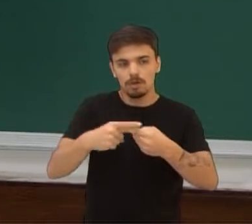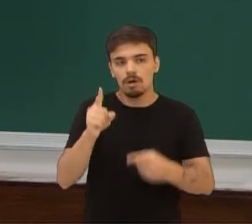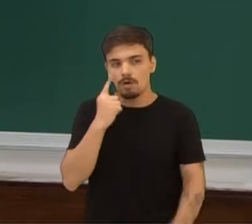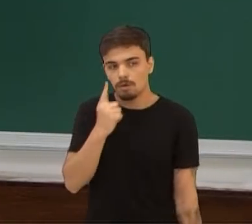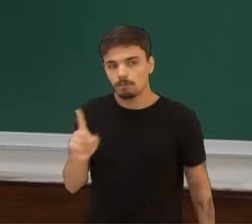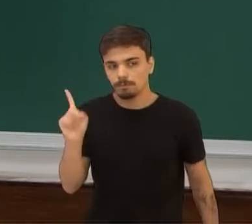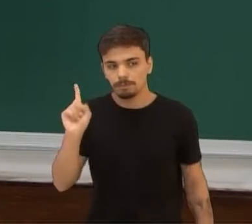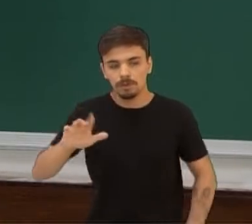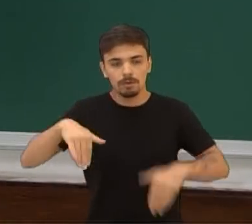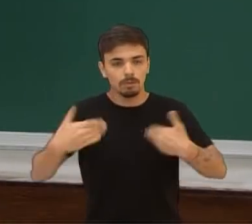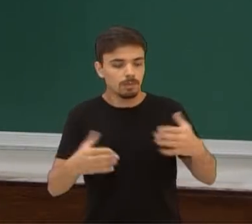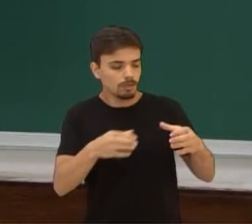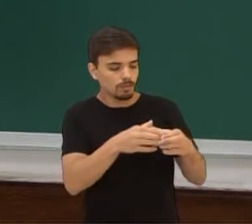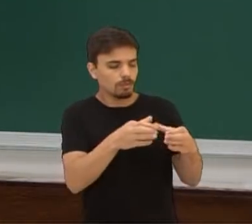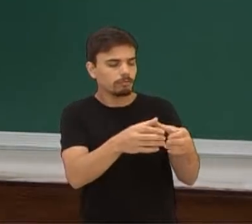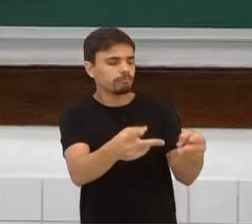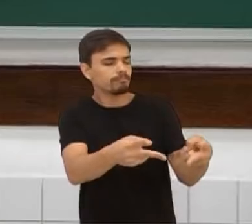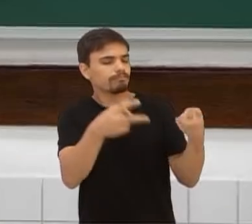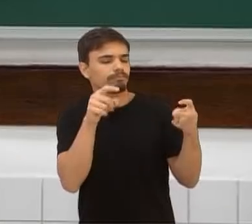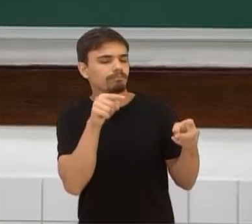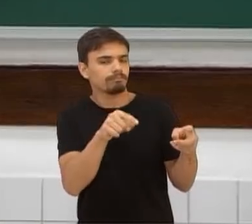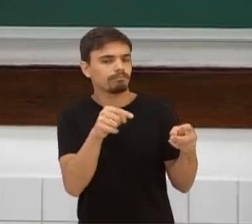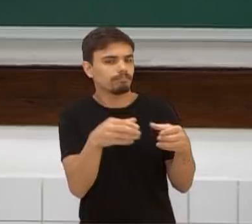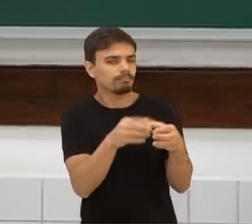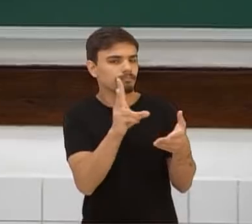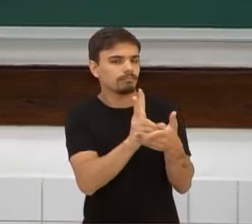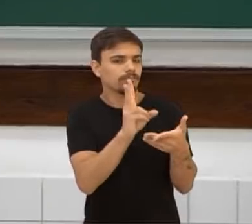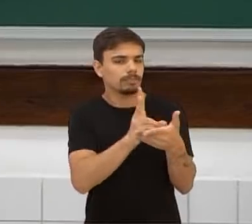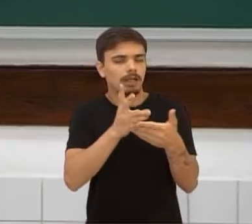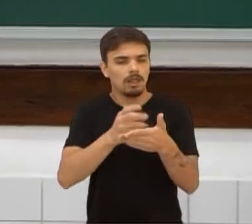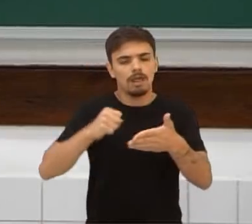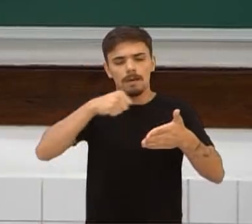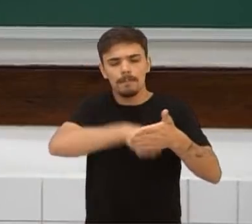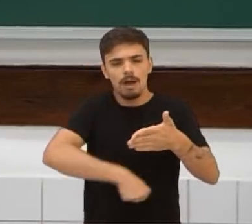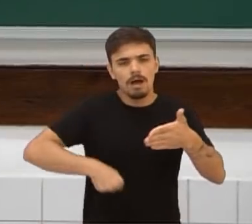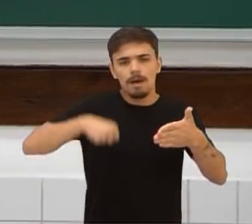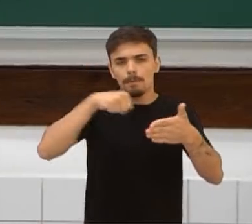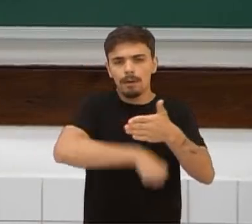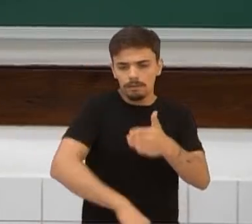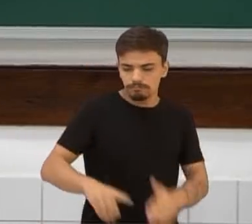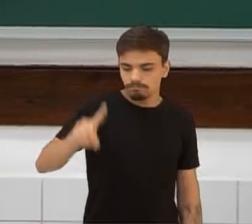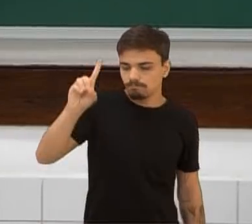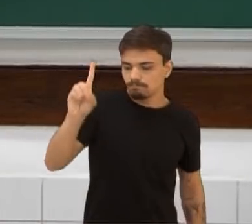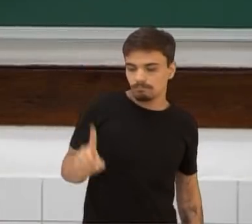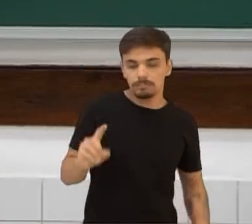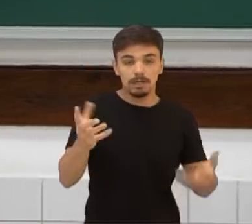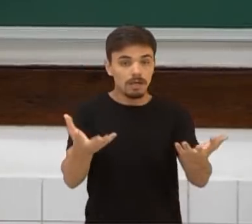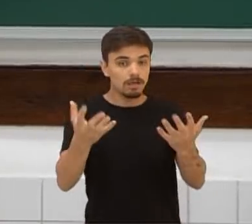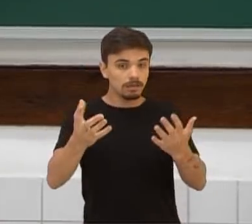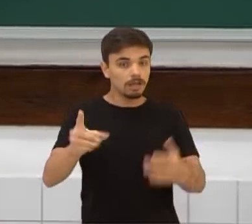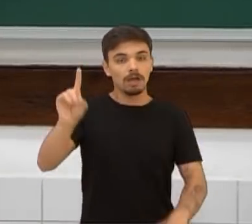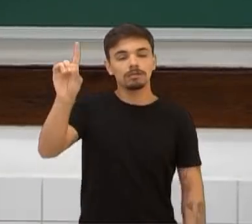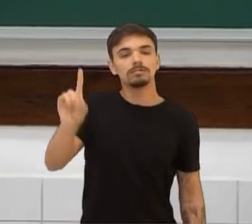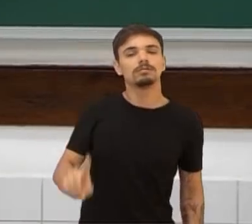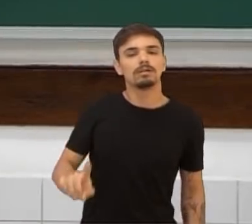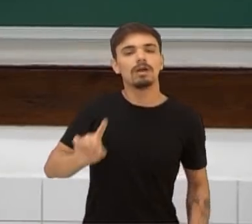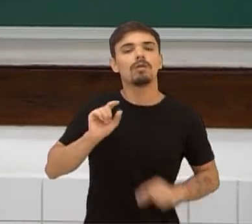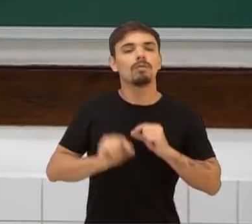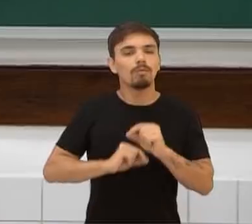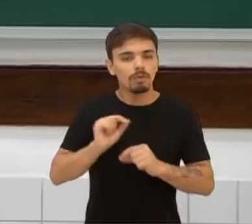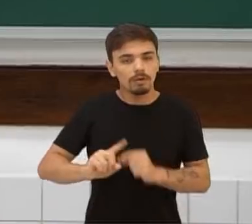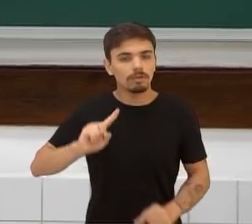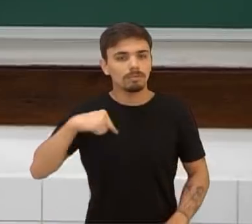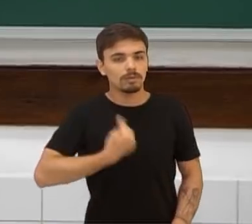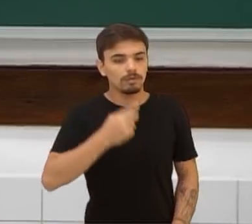gente vê esse grupo de indígena lutando pelos seus direitos, procurando direitos, a gente tem